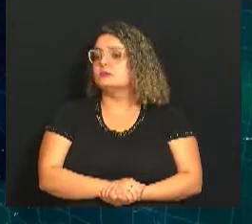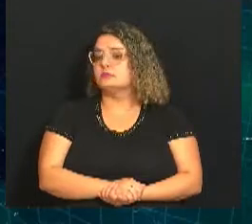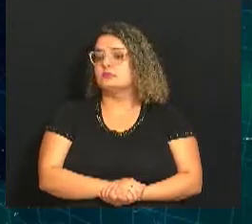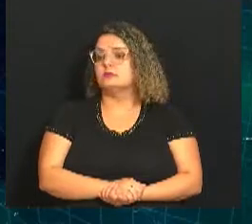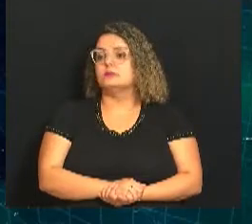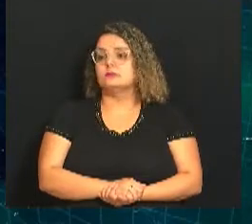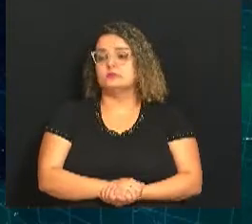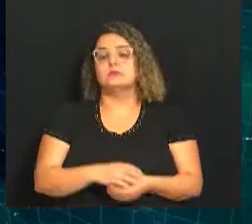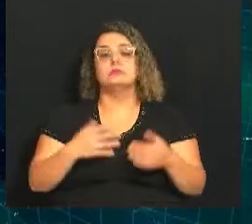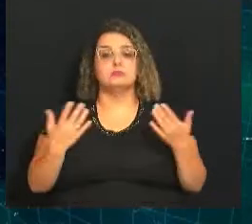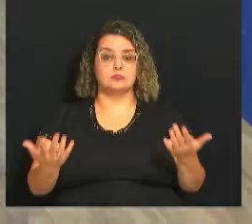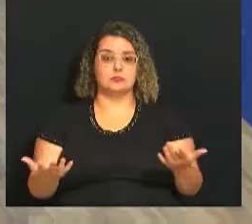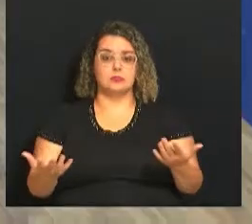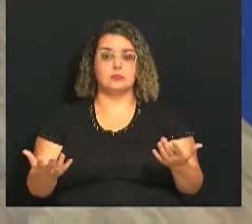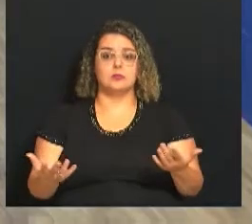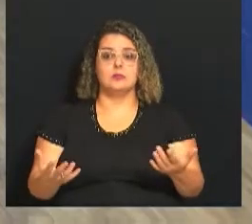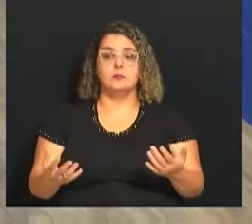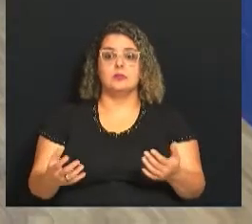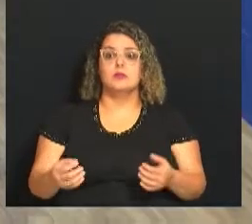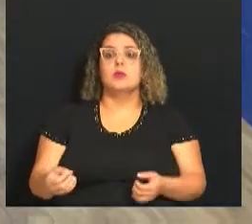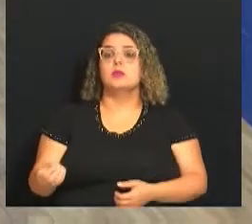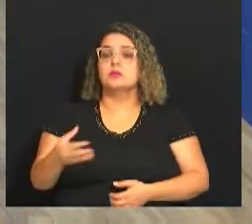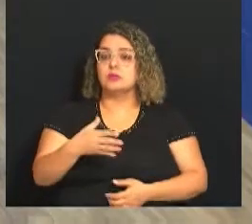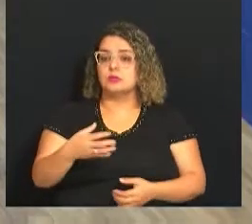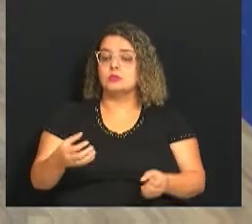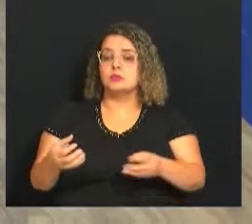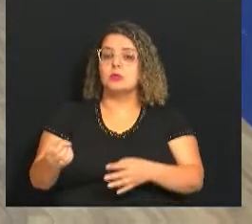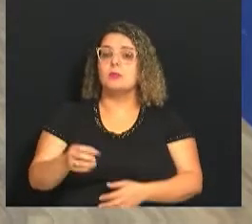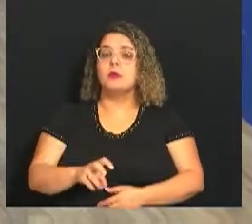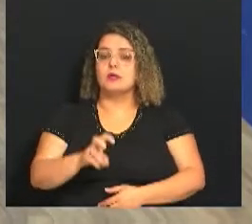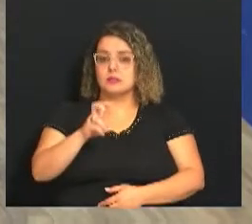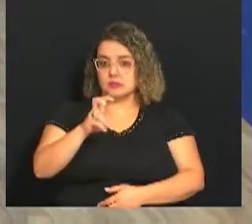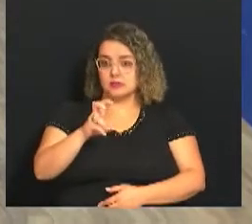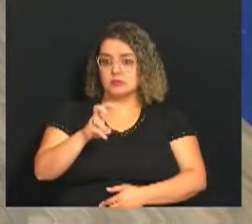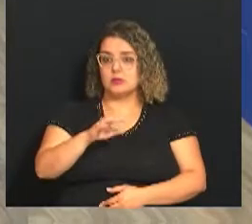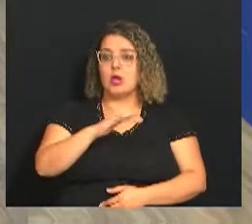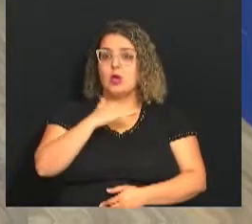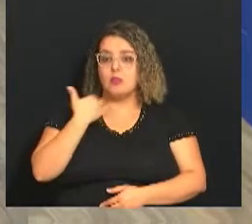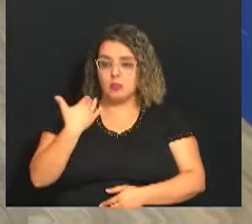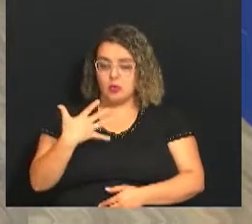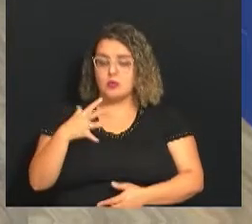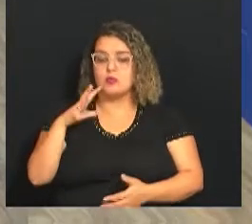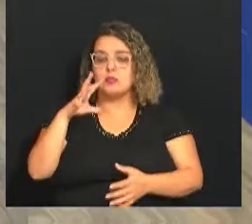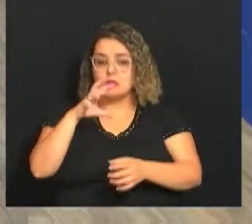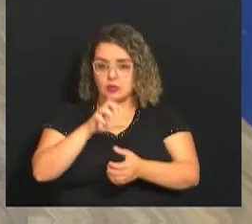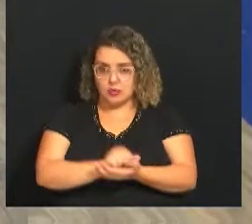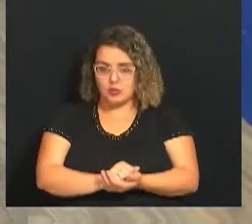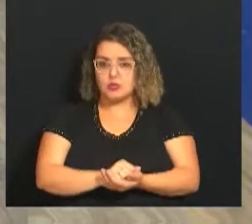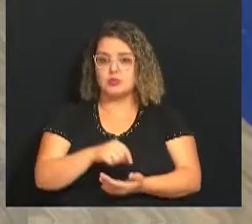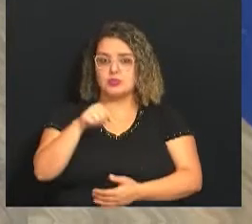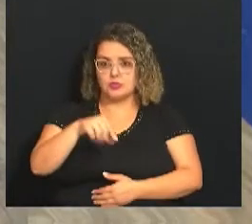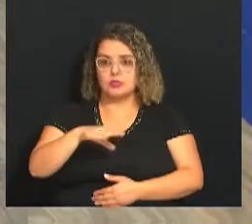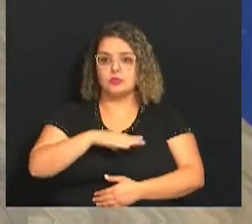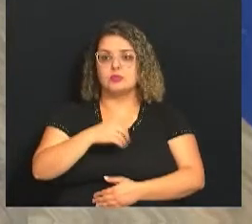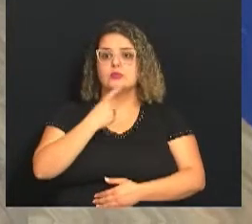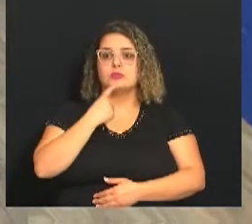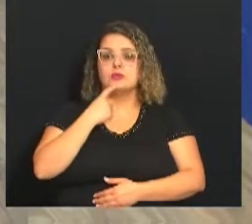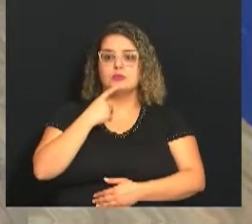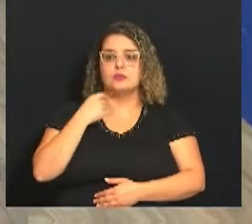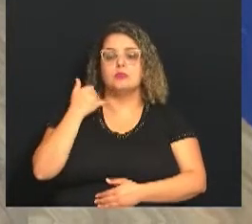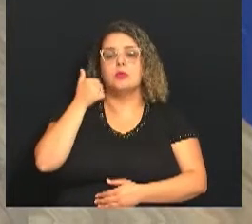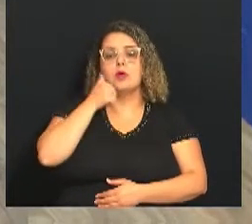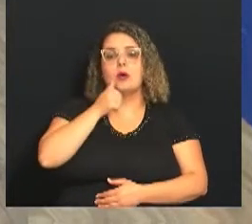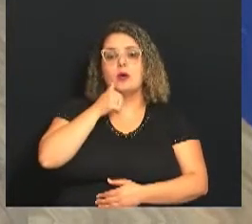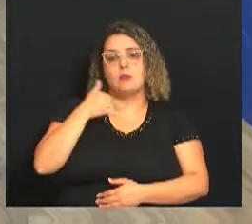De acordo com esta última atualização, mais 5 óbitos foram registrados aqui na cidade de Campinas, uma mulher abaixo dos